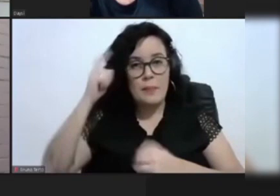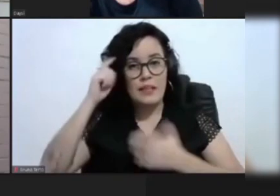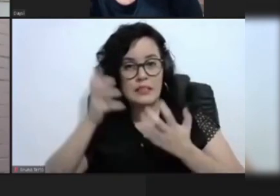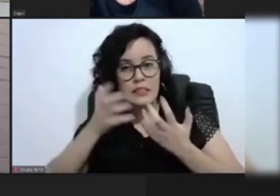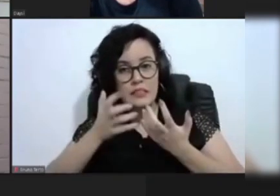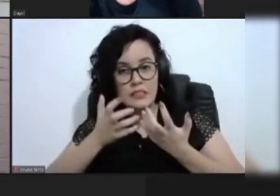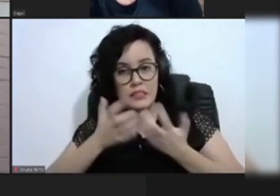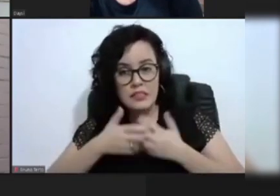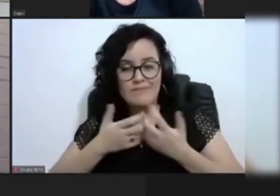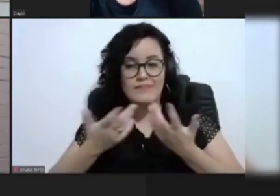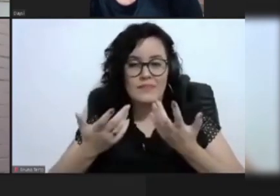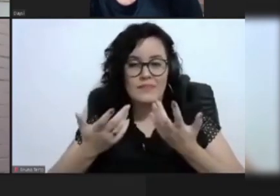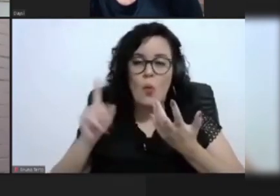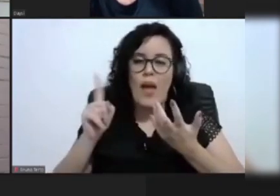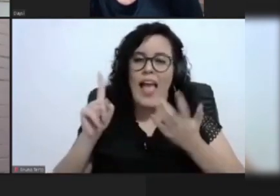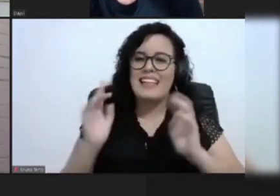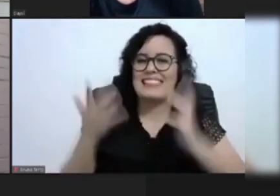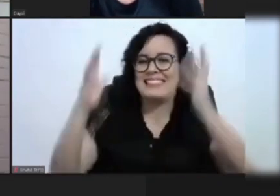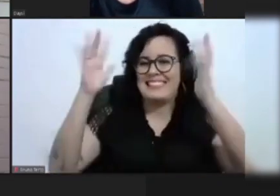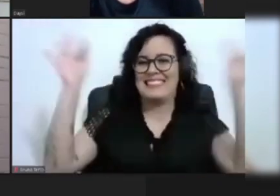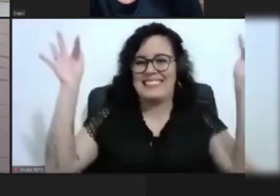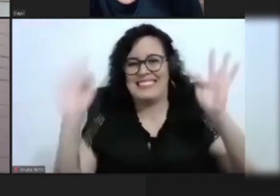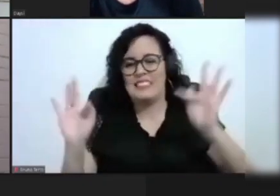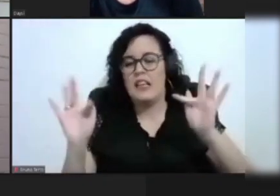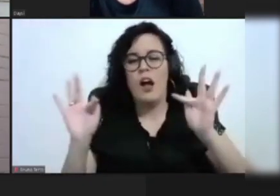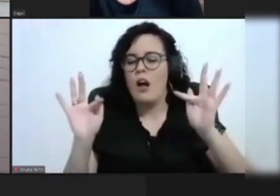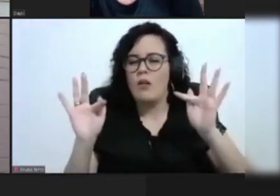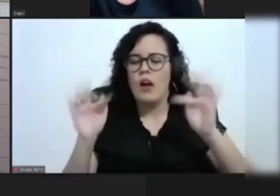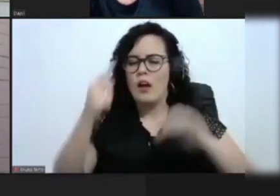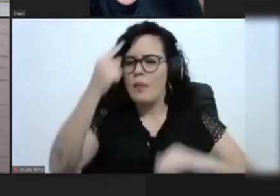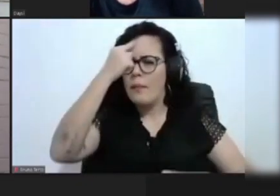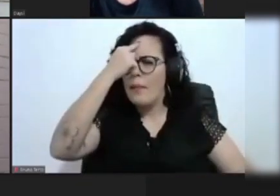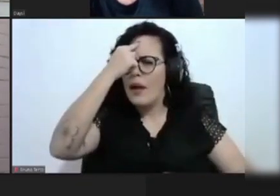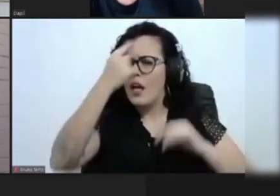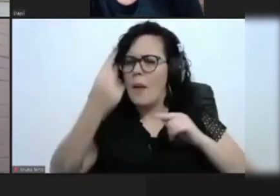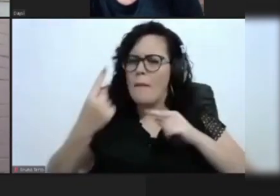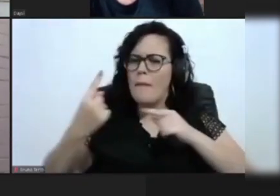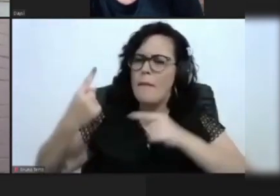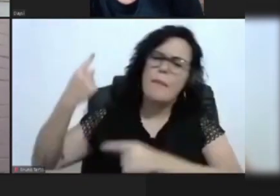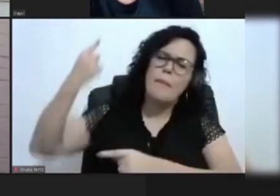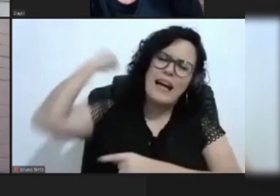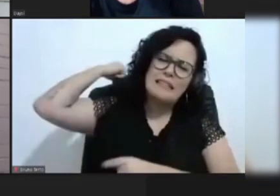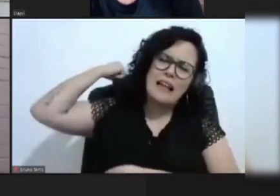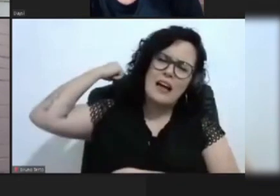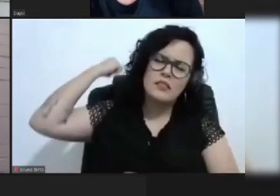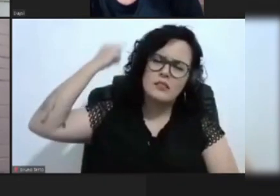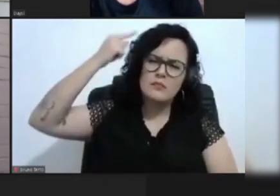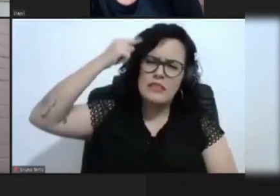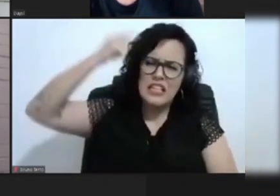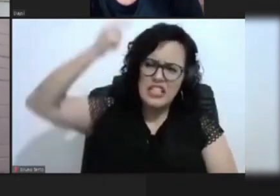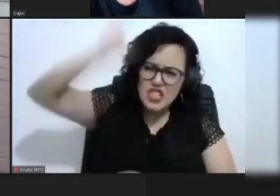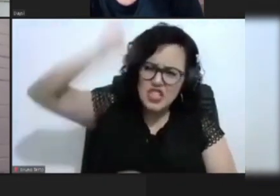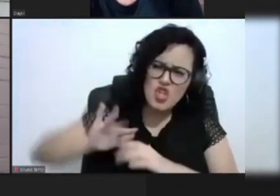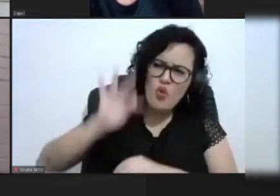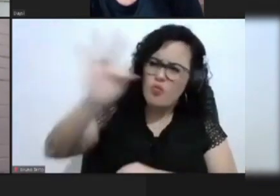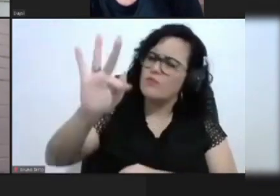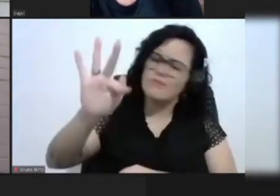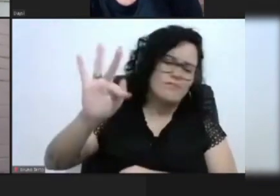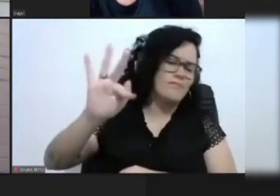uma comemoração, né, mas uma rememoração de algo que a gente não venha passar de novo, nunca